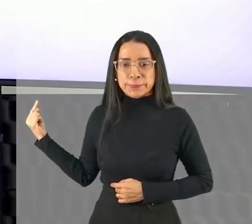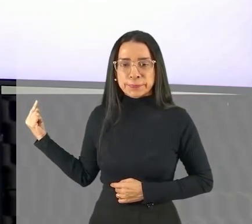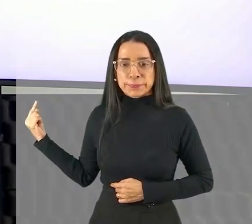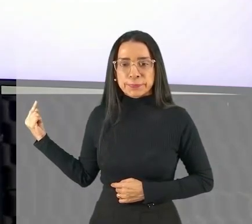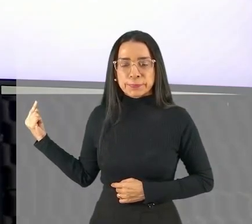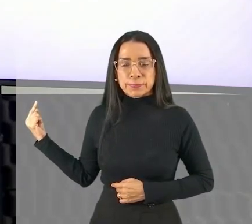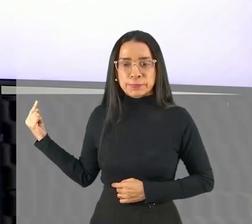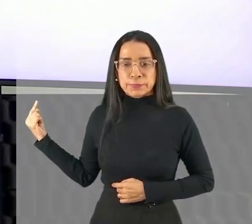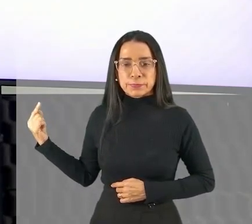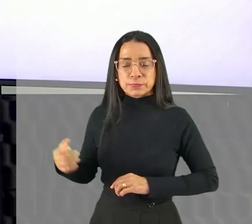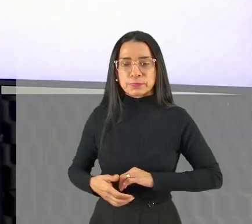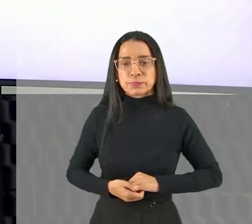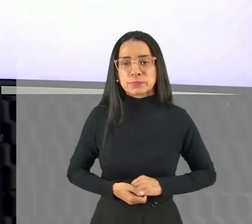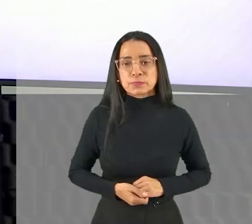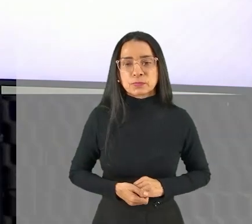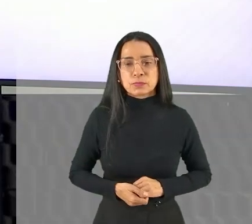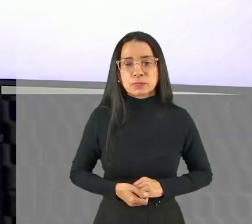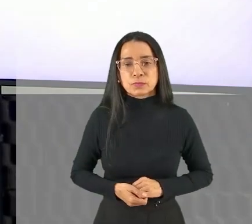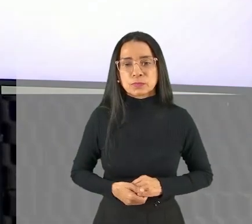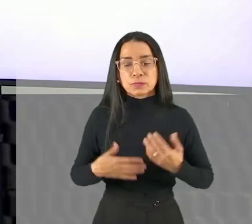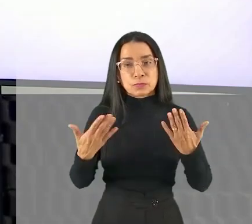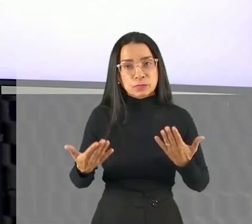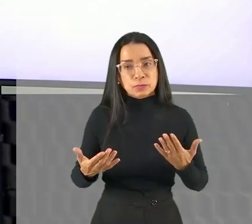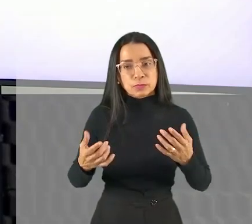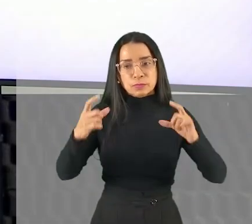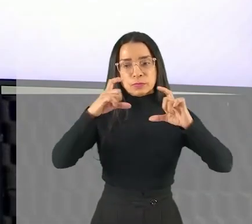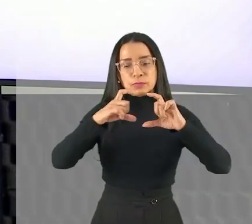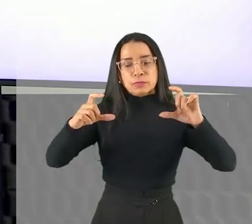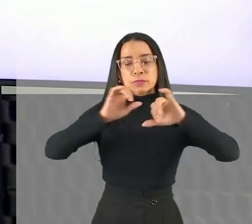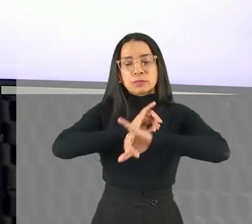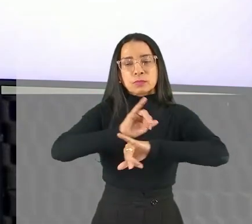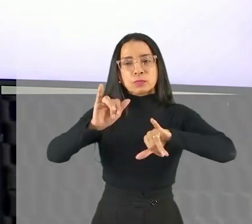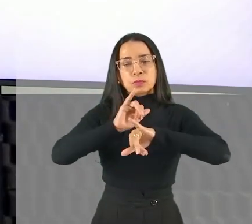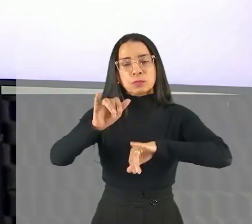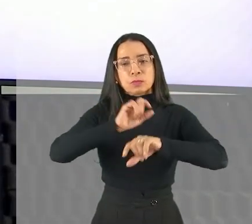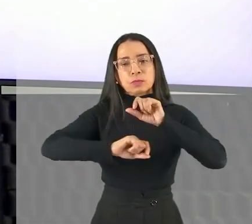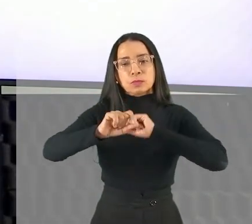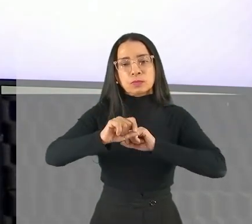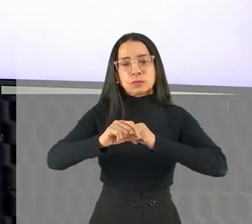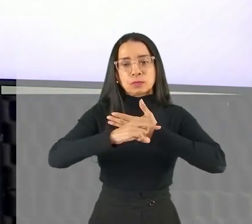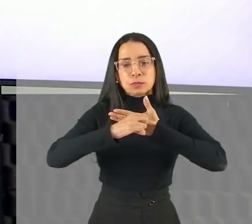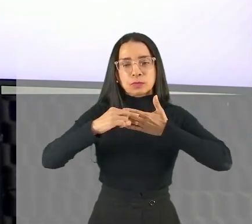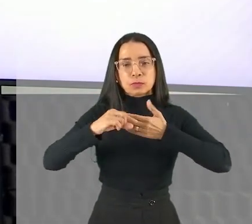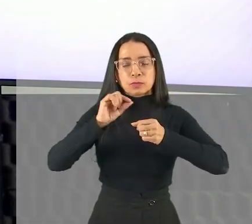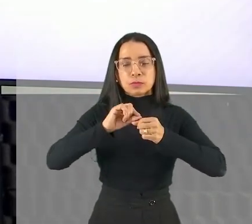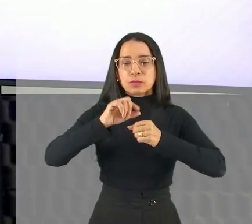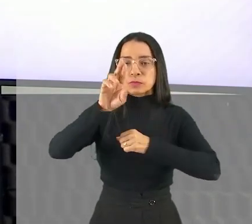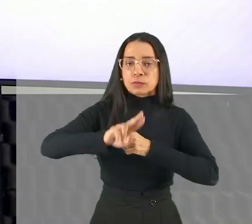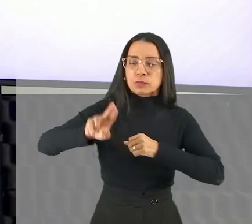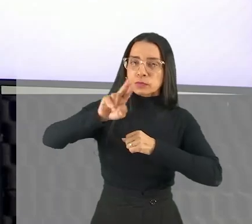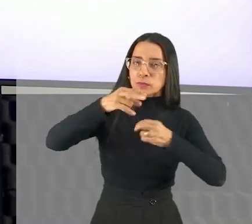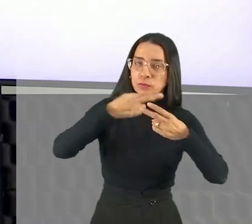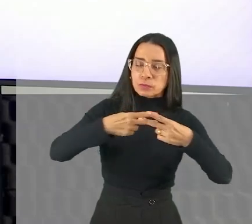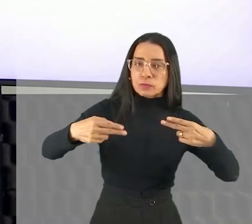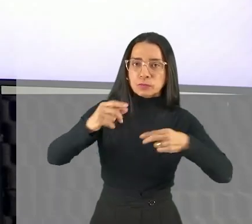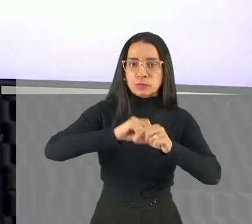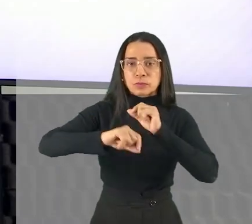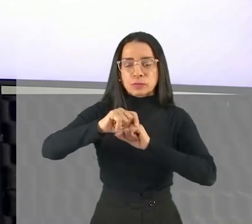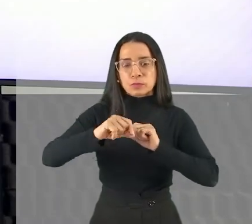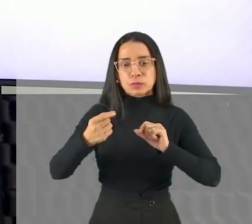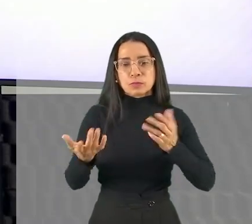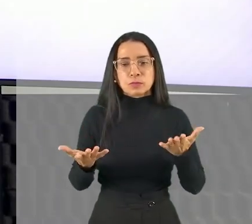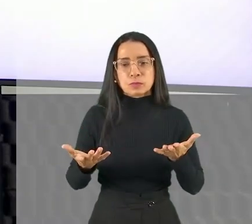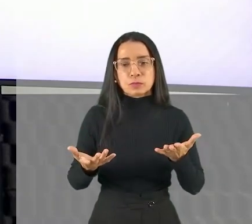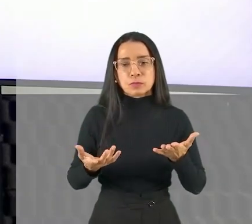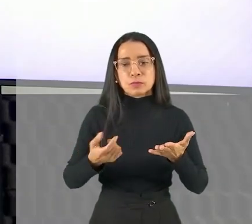expressivo, principalmente, então é um anúncio e o autor faz o uso de algum recurso expressivo. Então, essa ideia